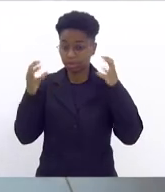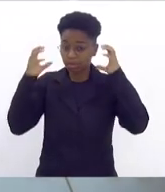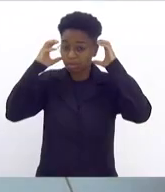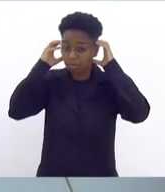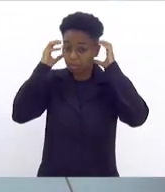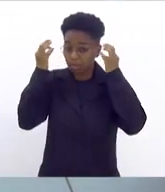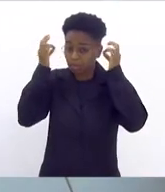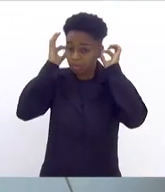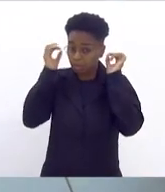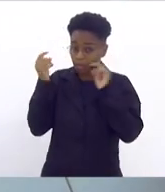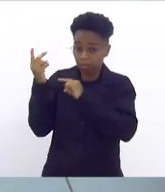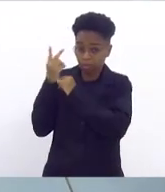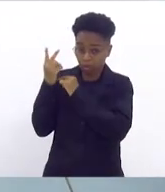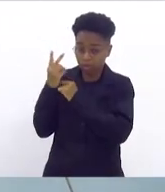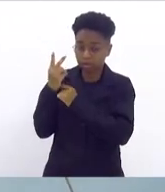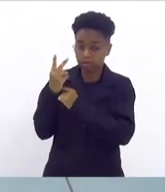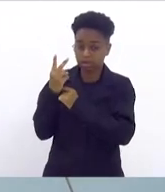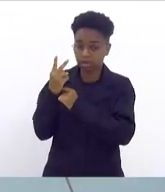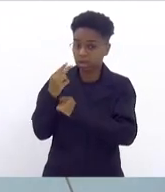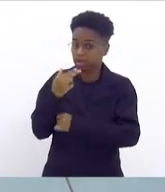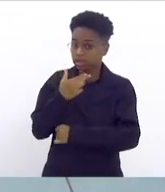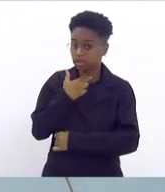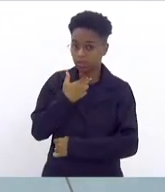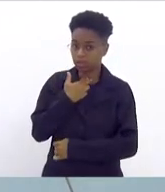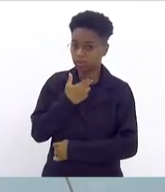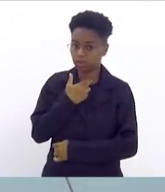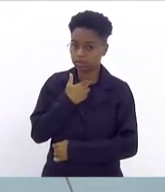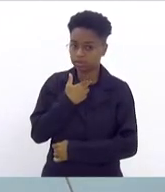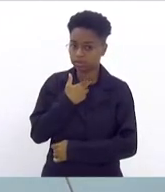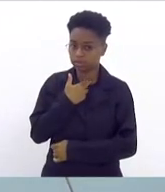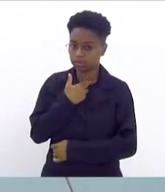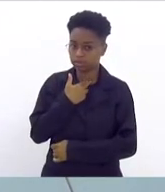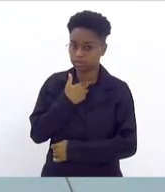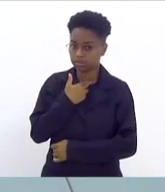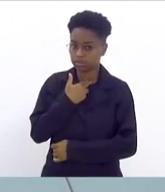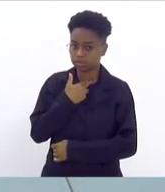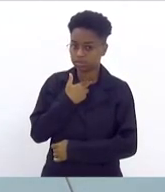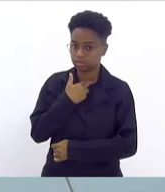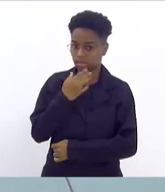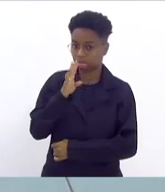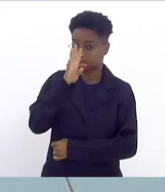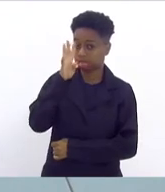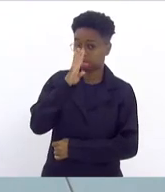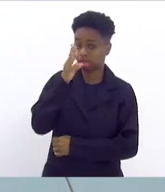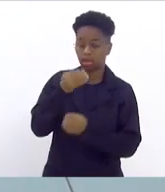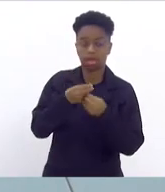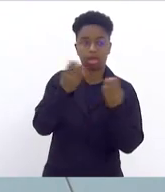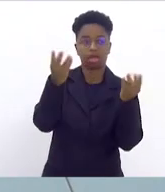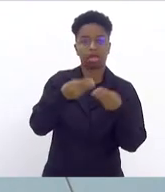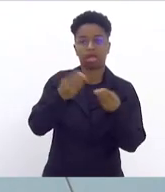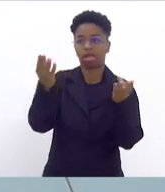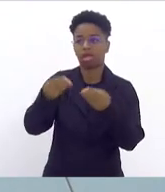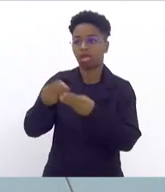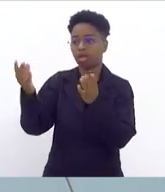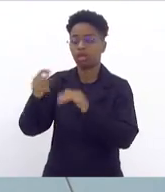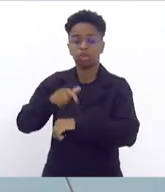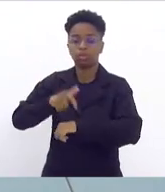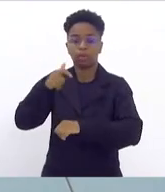auricular não pode ser distribuído de maneira vaga assim no